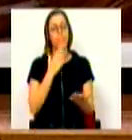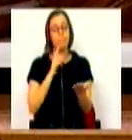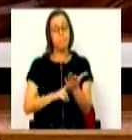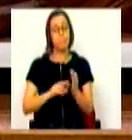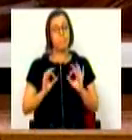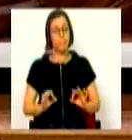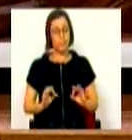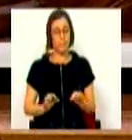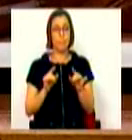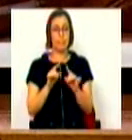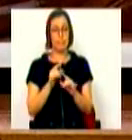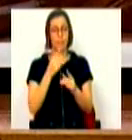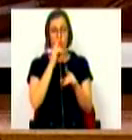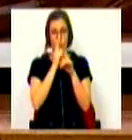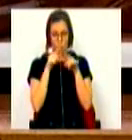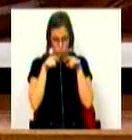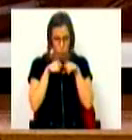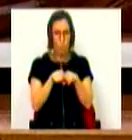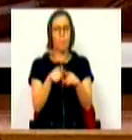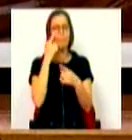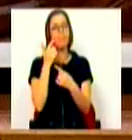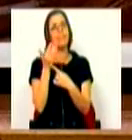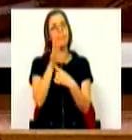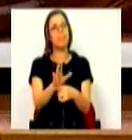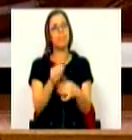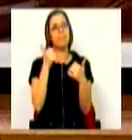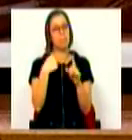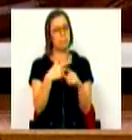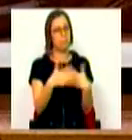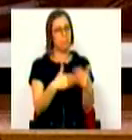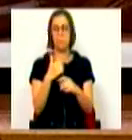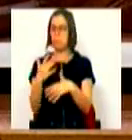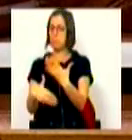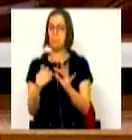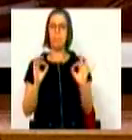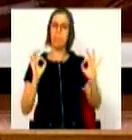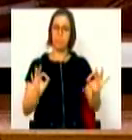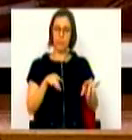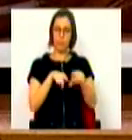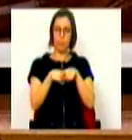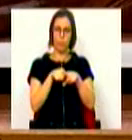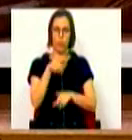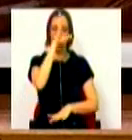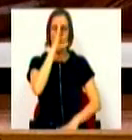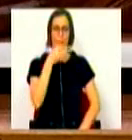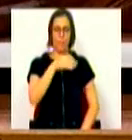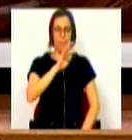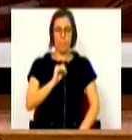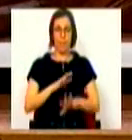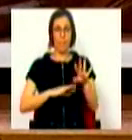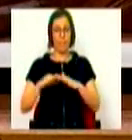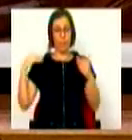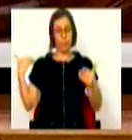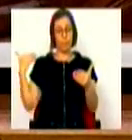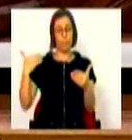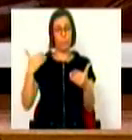verdade, essa simultaneidade mostra como têm sido bem-sucedidas as políticas que o governo do PS tem vindo a